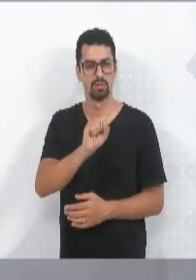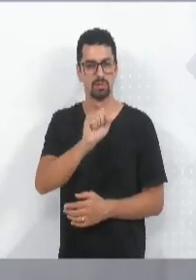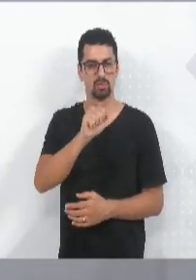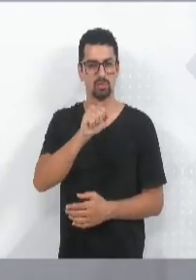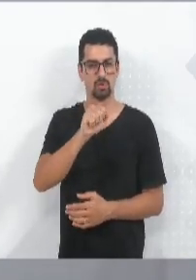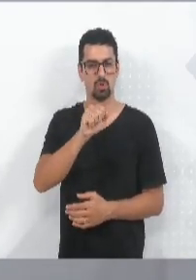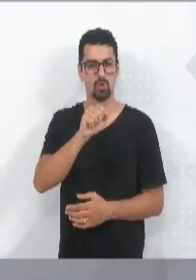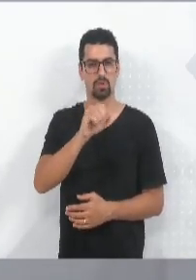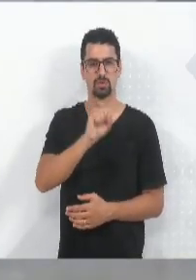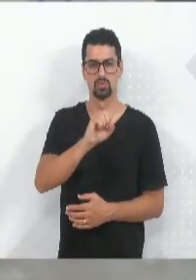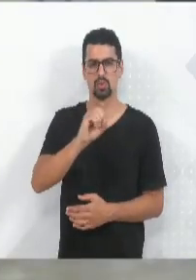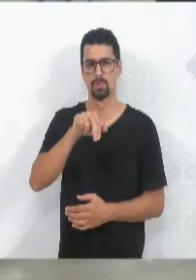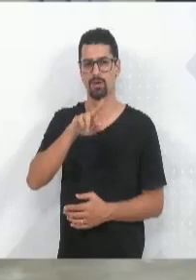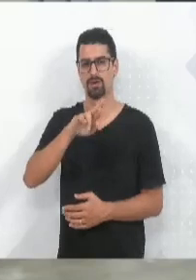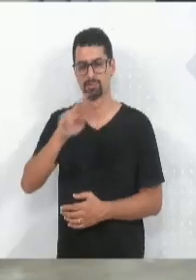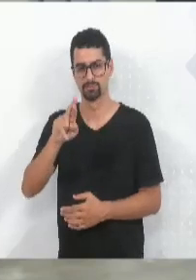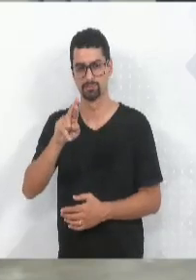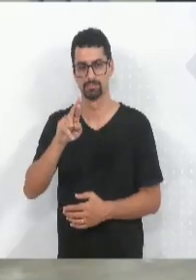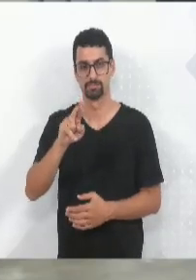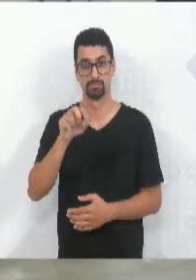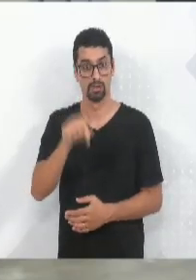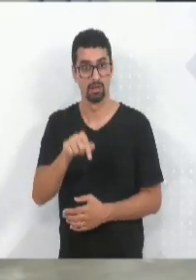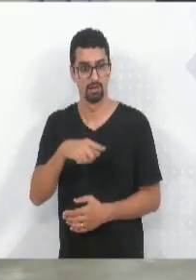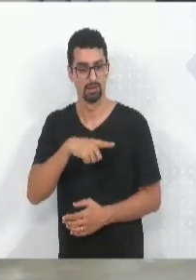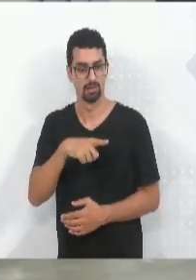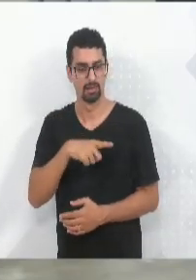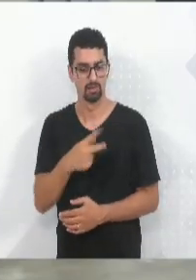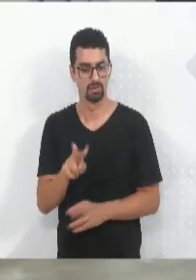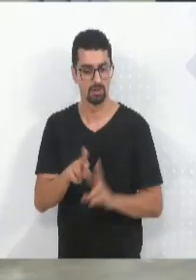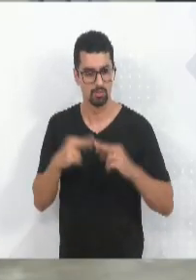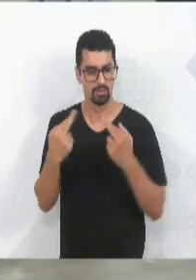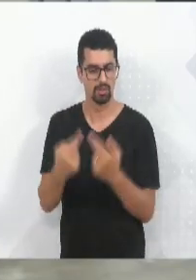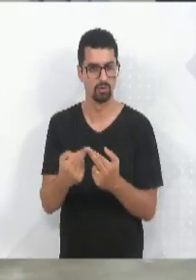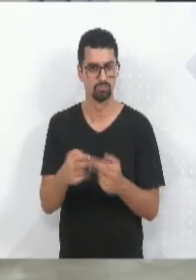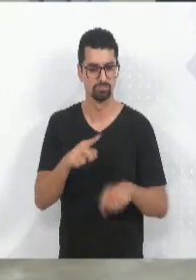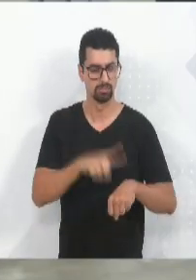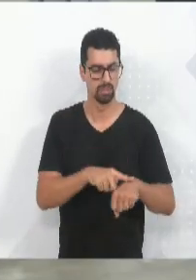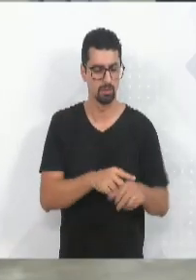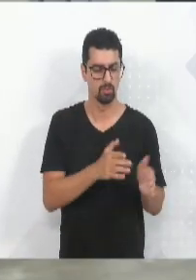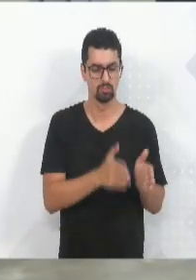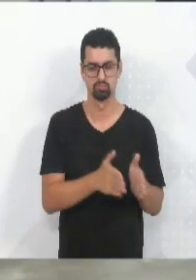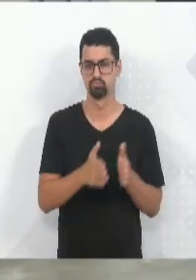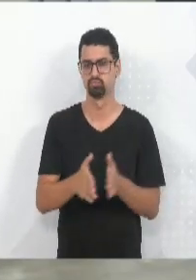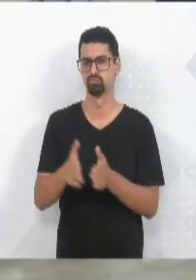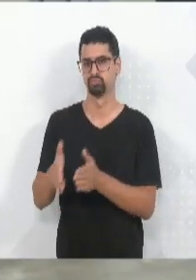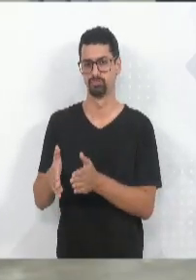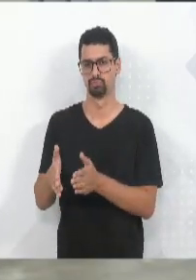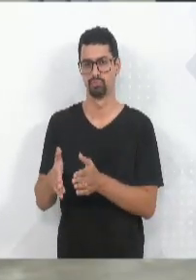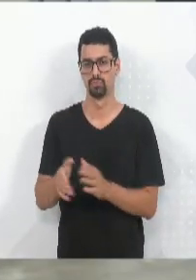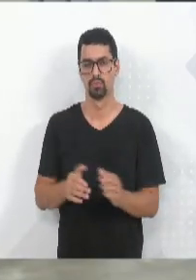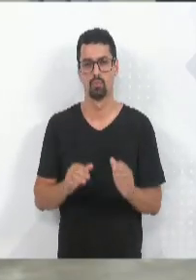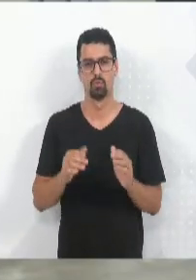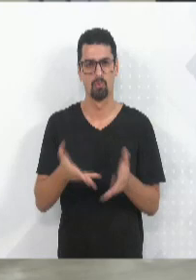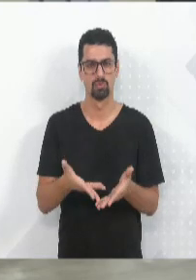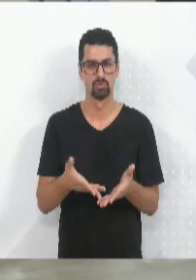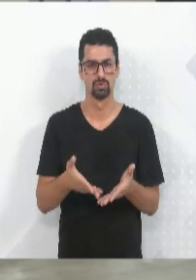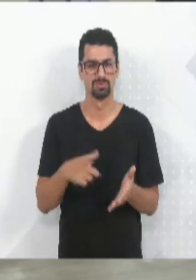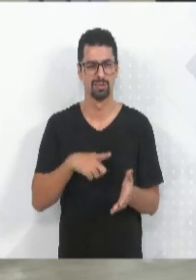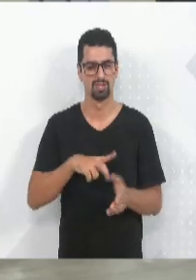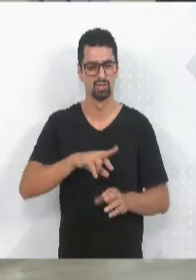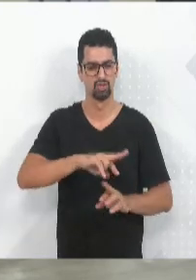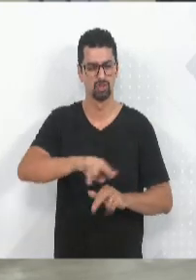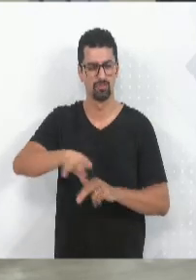somar propriamente dita que tem ainda suas reuniões periódicas ela hoje congrega várias lojas